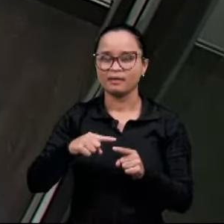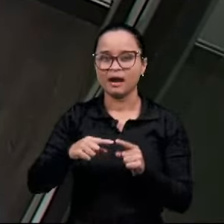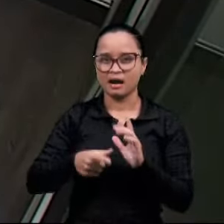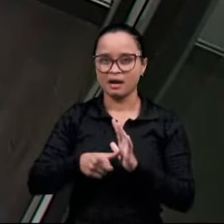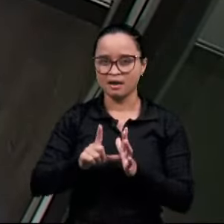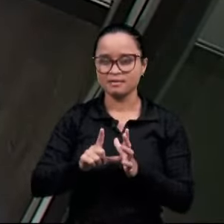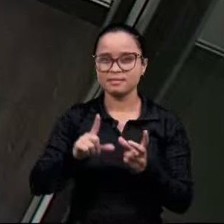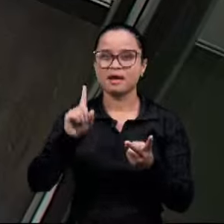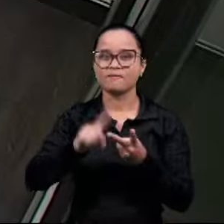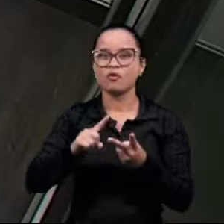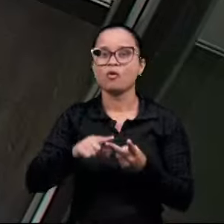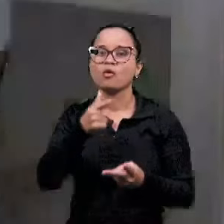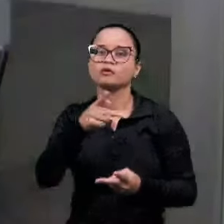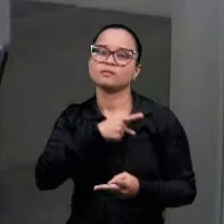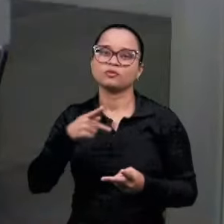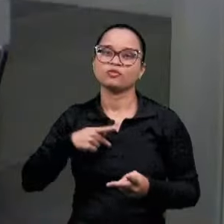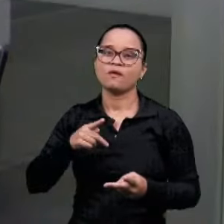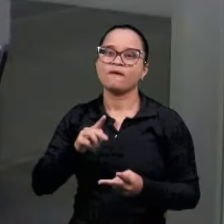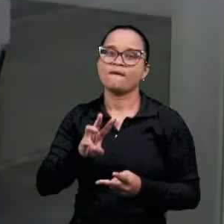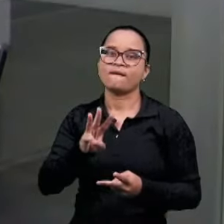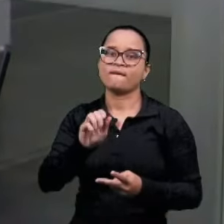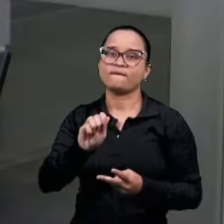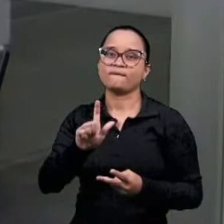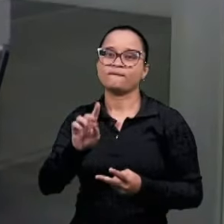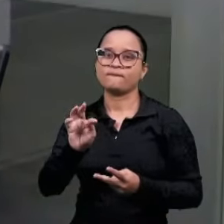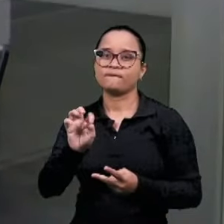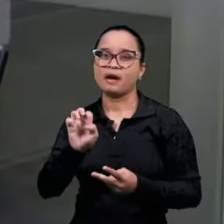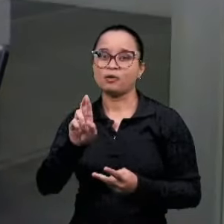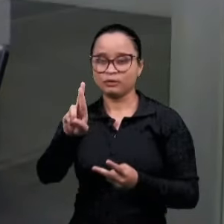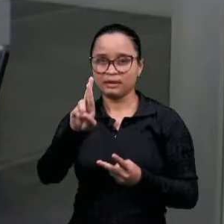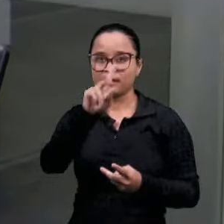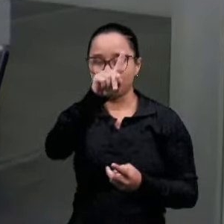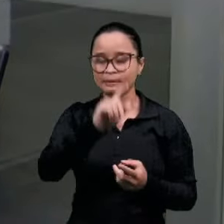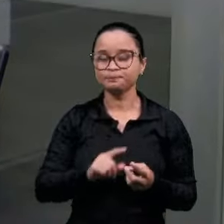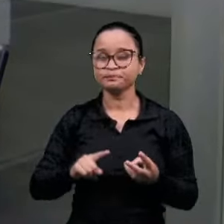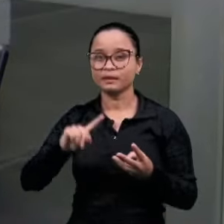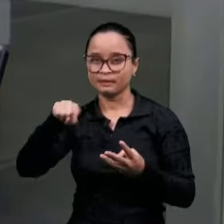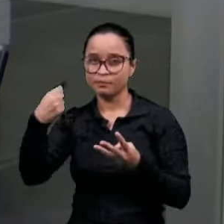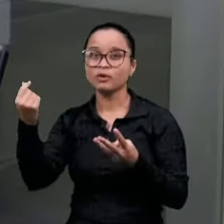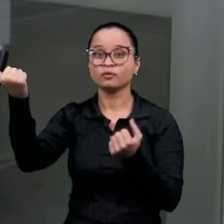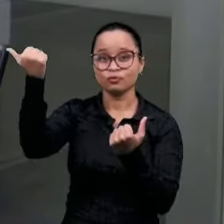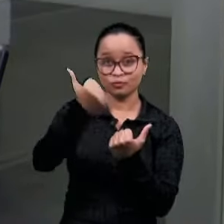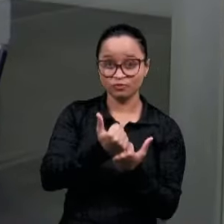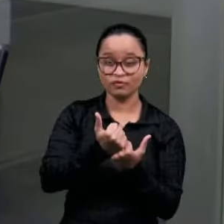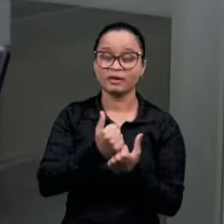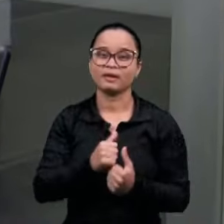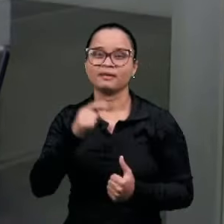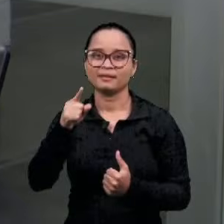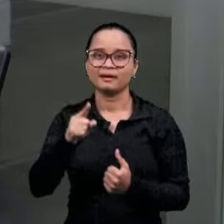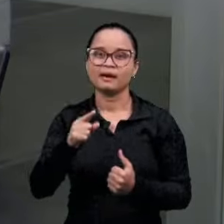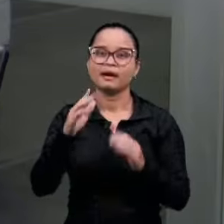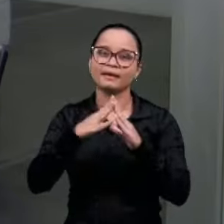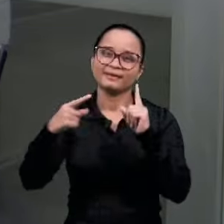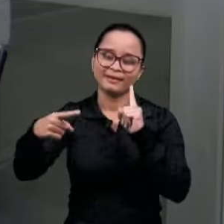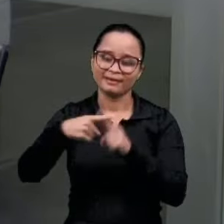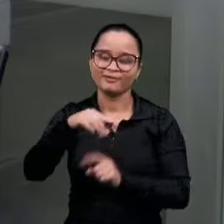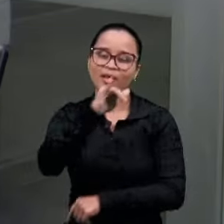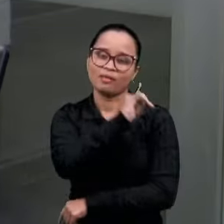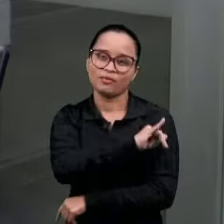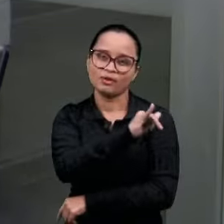Baba. Mas a última igreja que eu participei, uma igreja que me traz muita